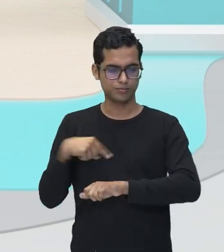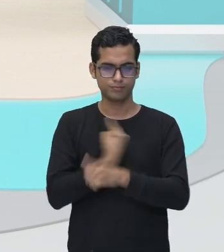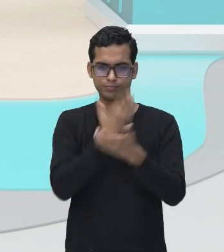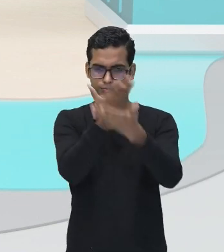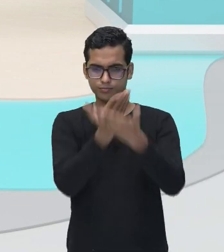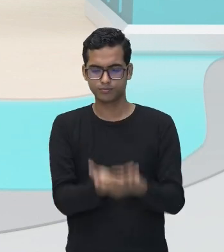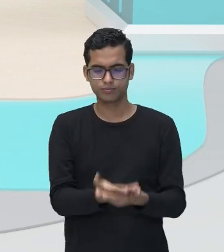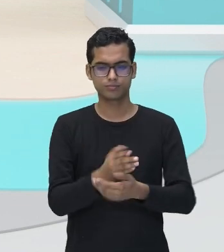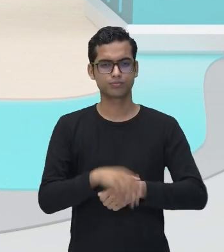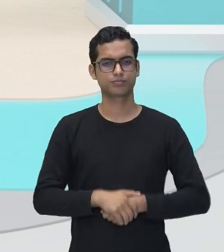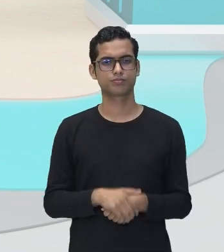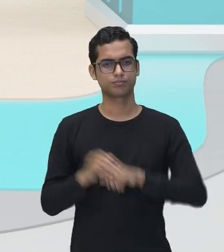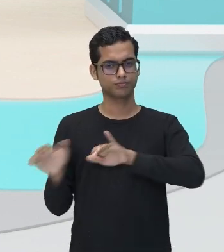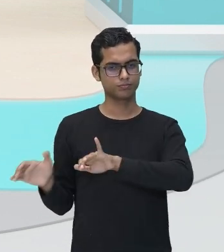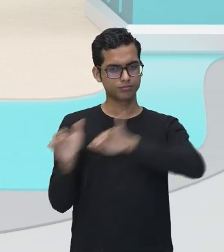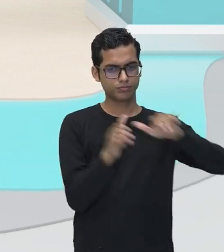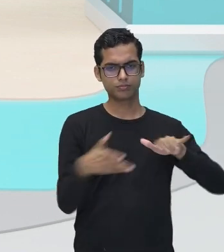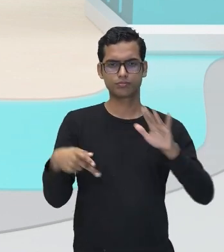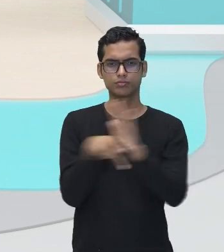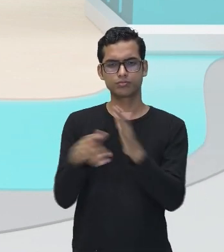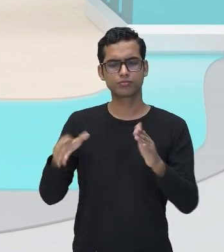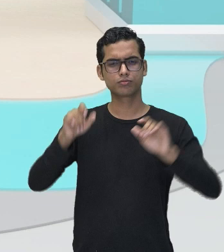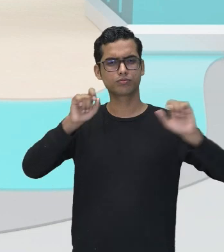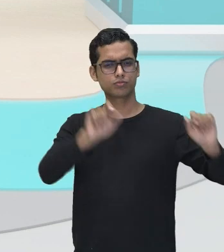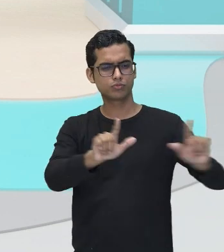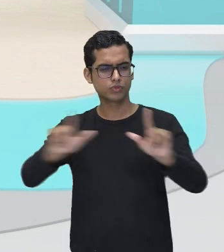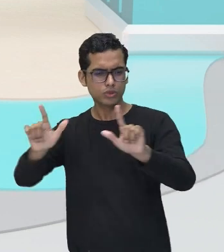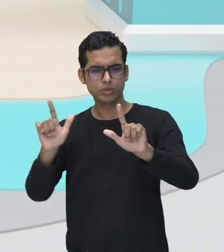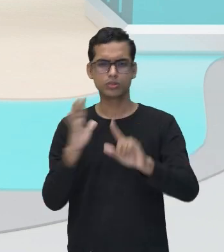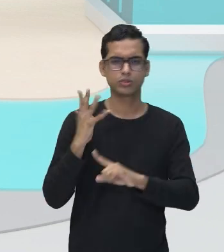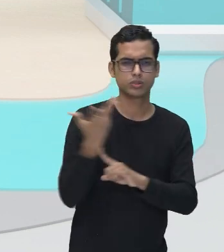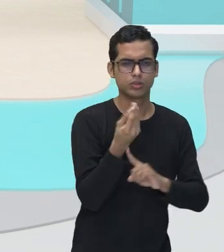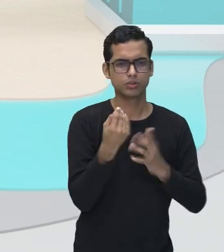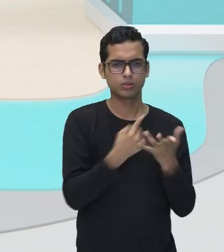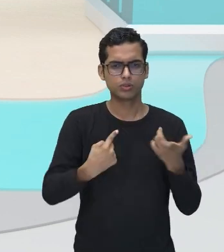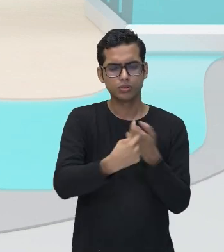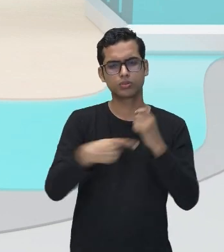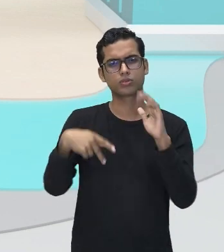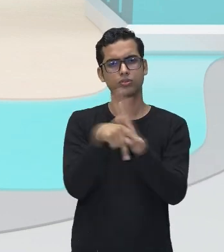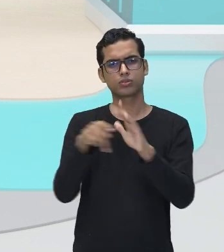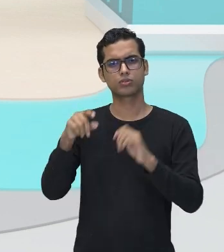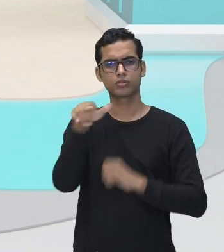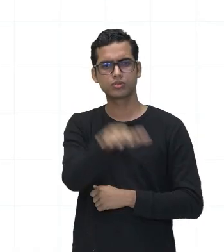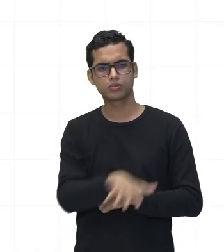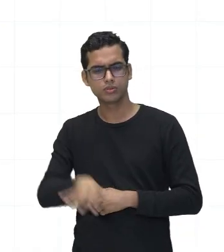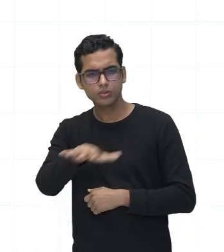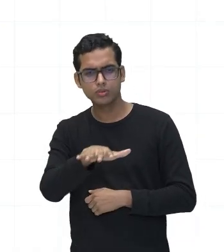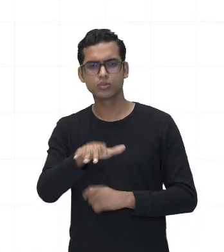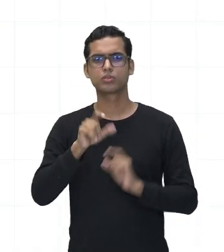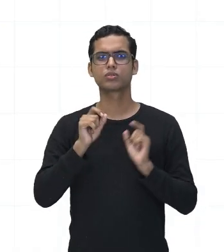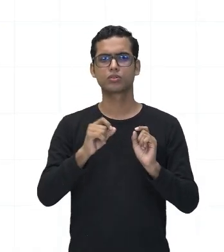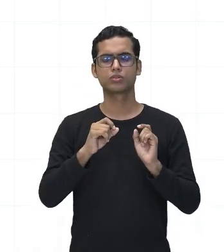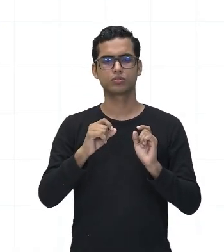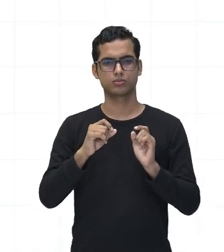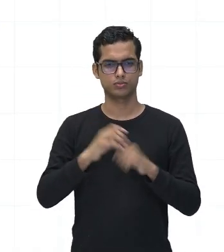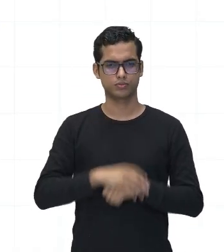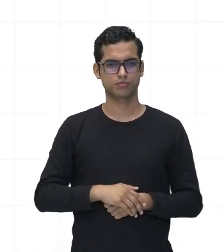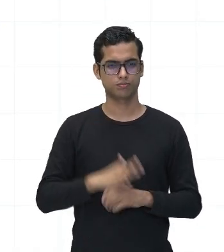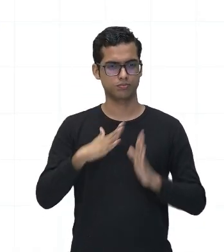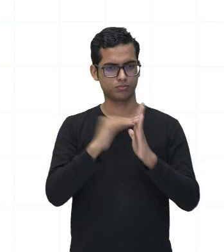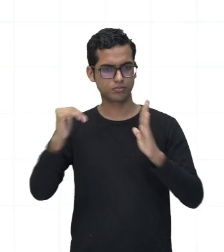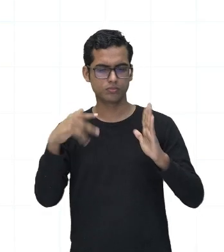sobre obras de arte das matrizes estéticas europeias.